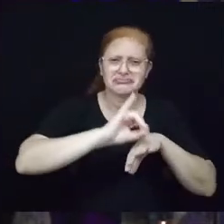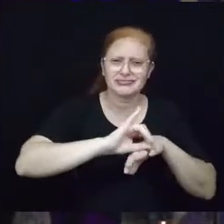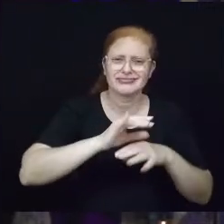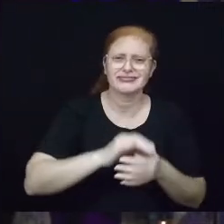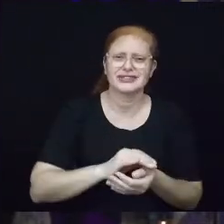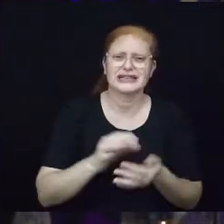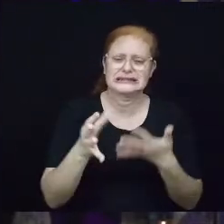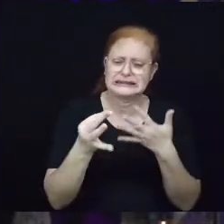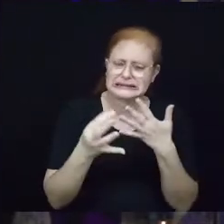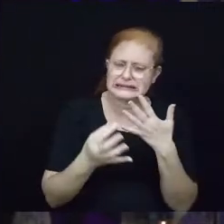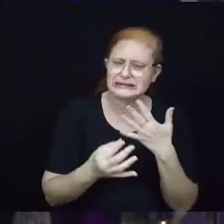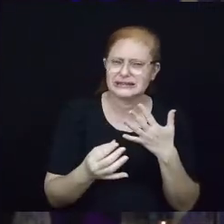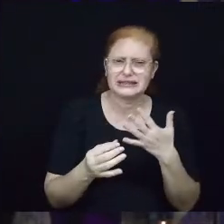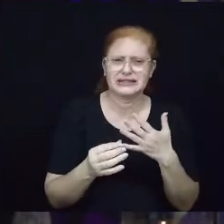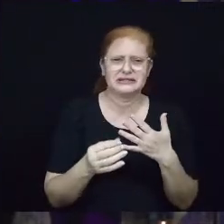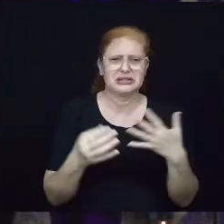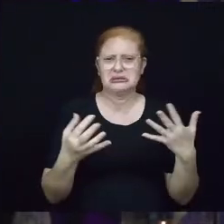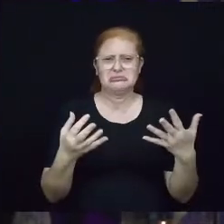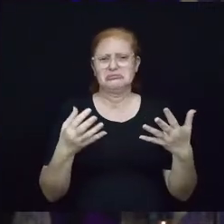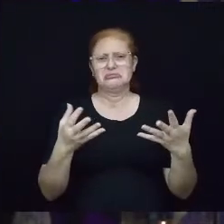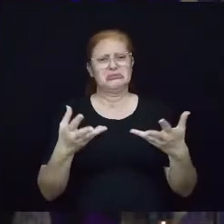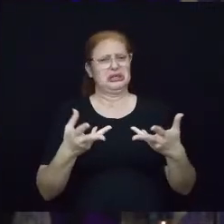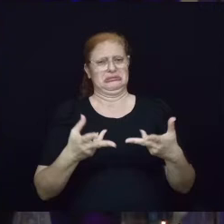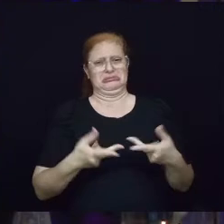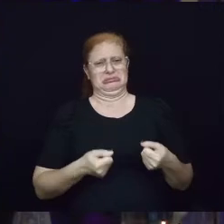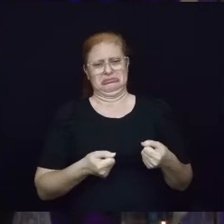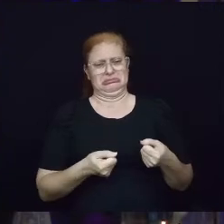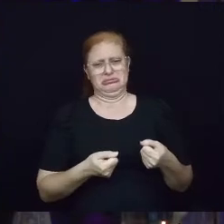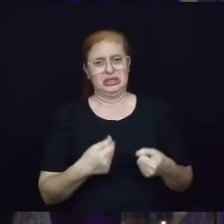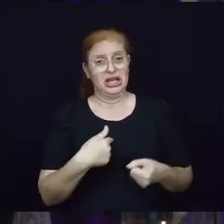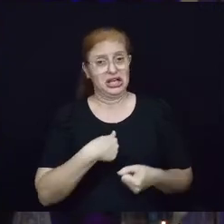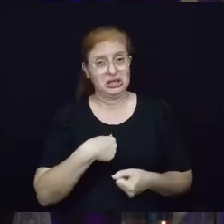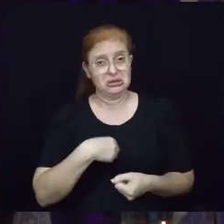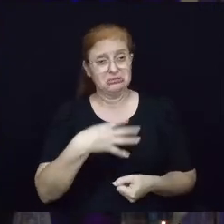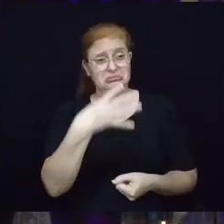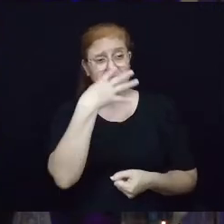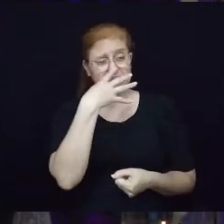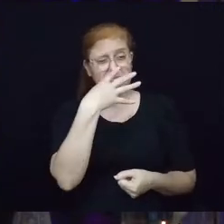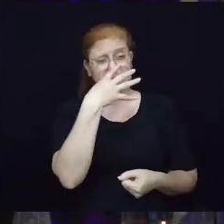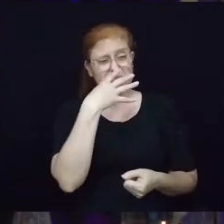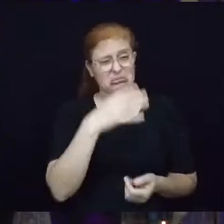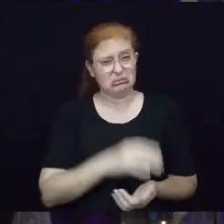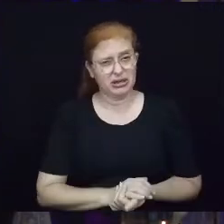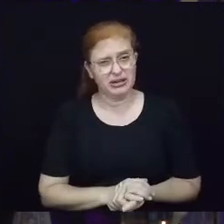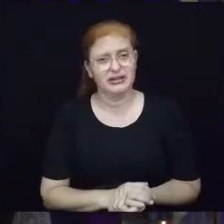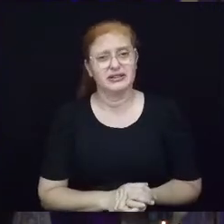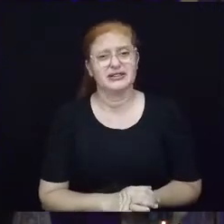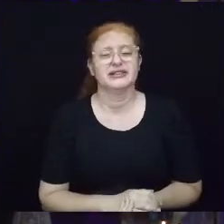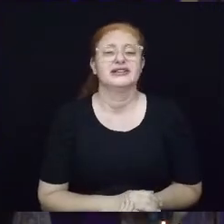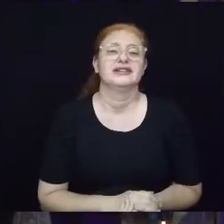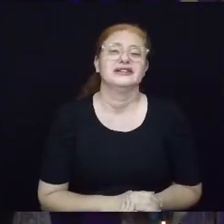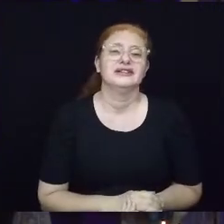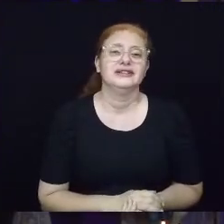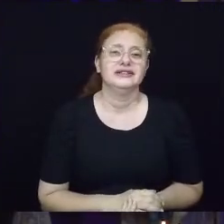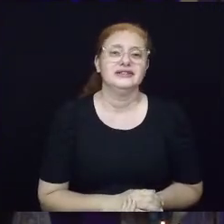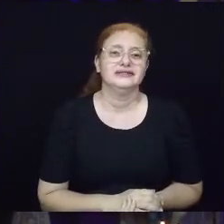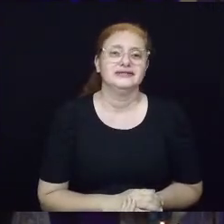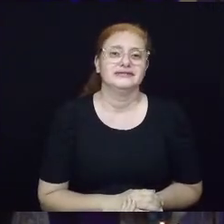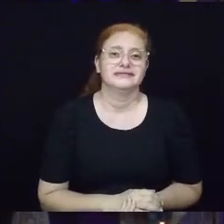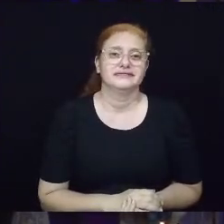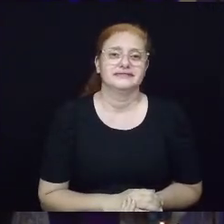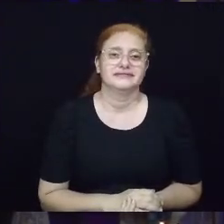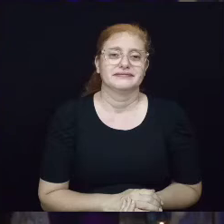pronto, é uma joia, assim, né? Eu super admiro, assim, o Brecheret, muito mais que a Maria